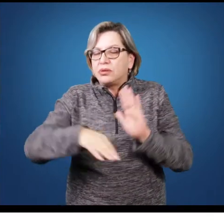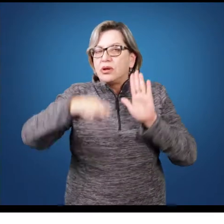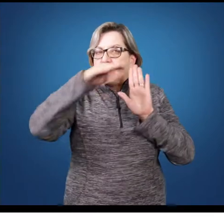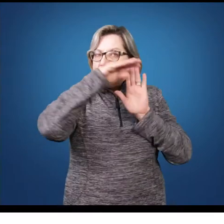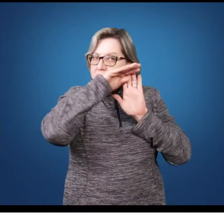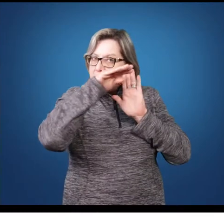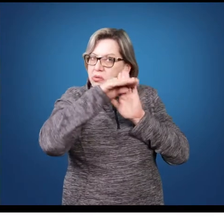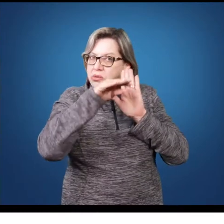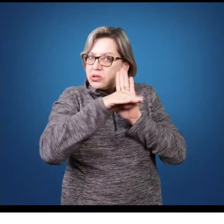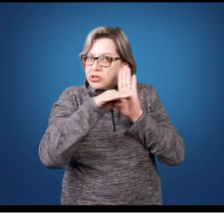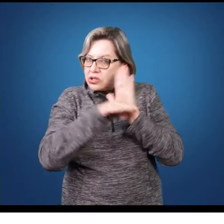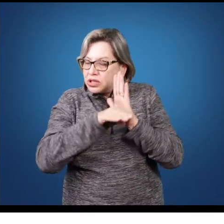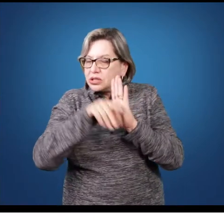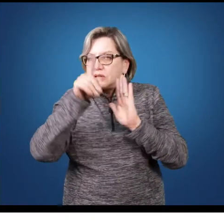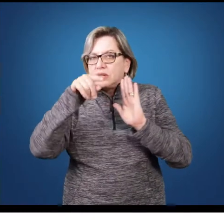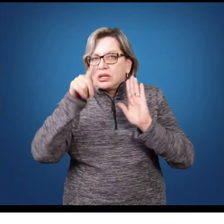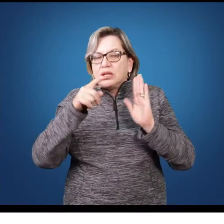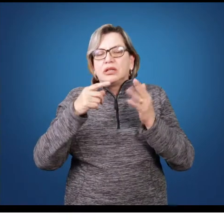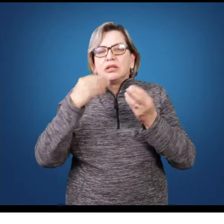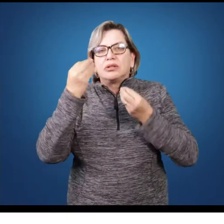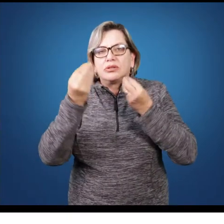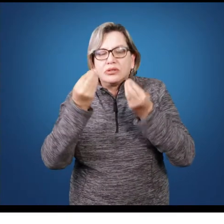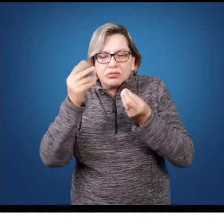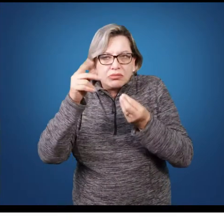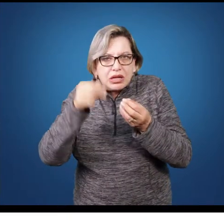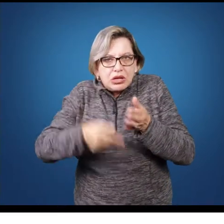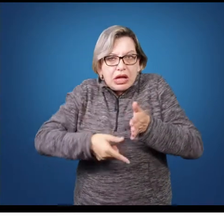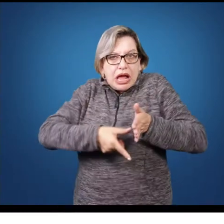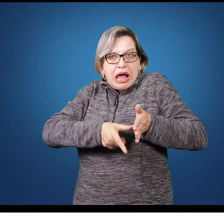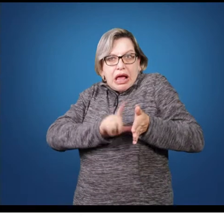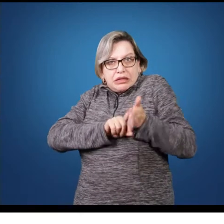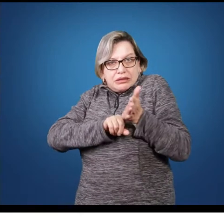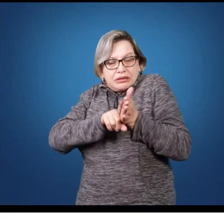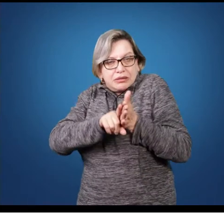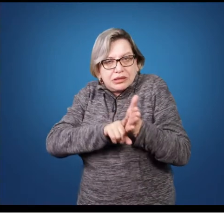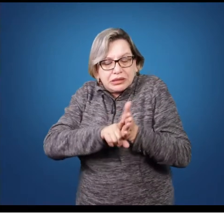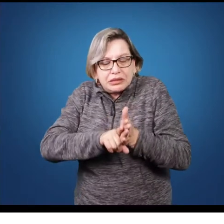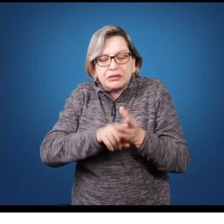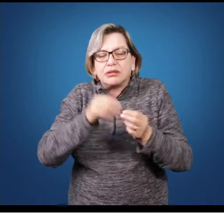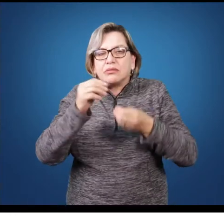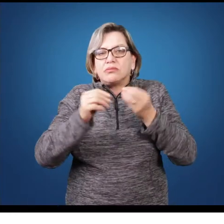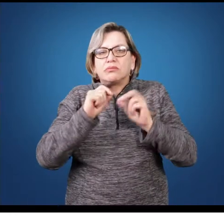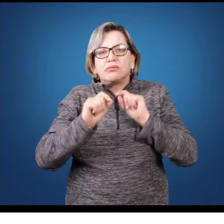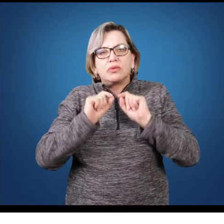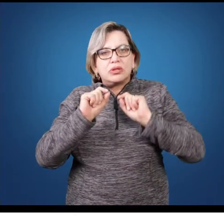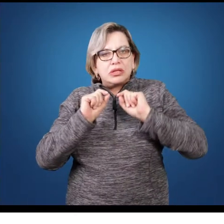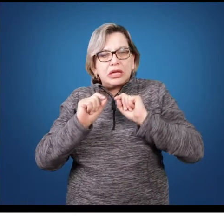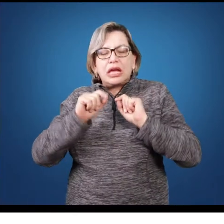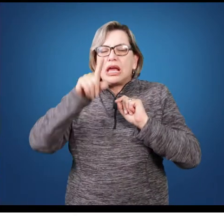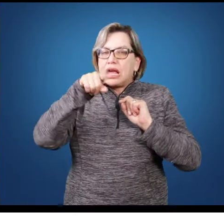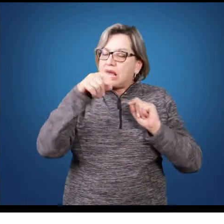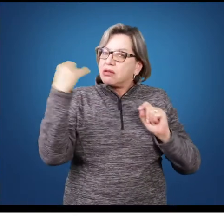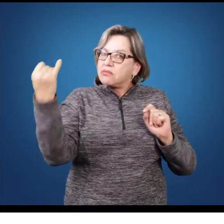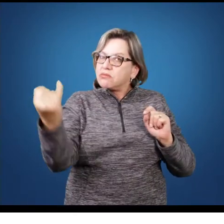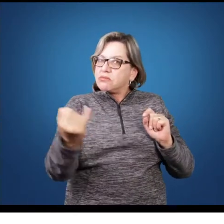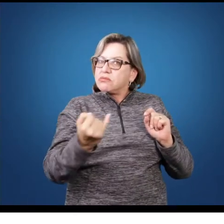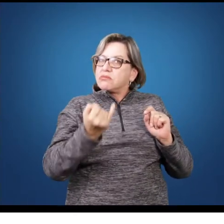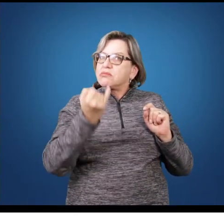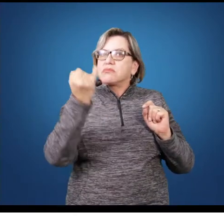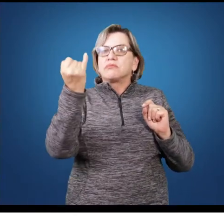projeto é uma das etapas de uma pesquisa como um todo. Então, é uma etapa